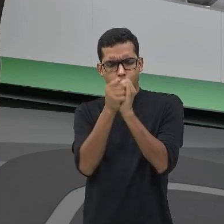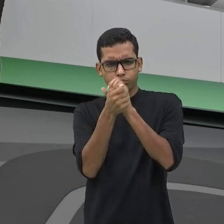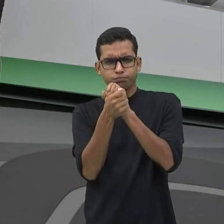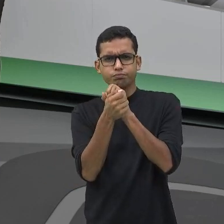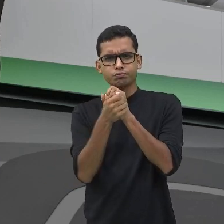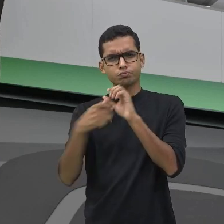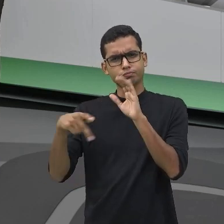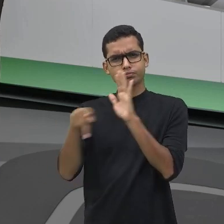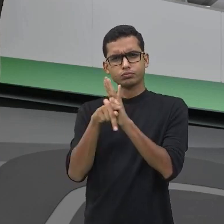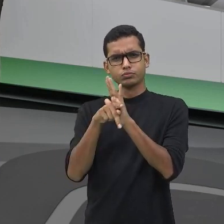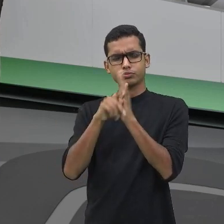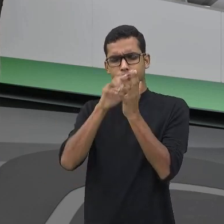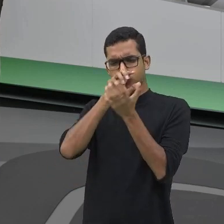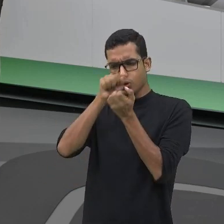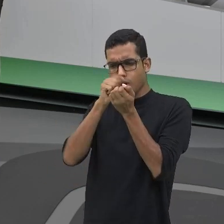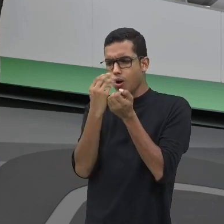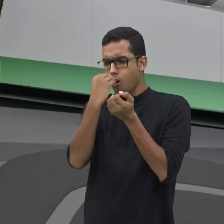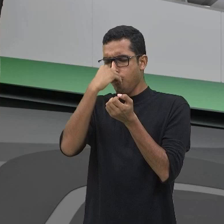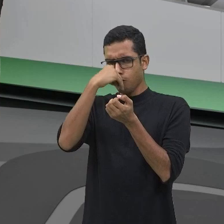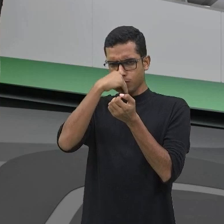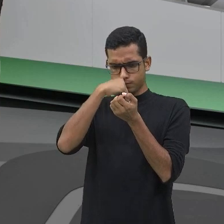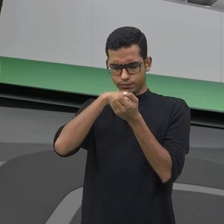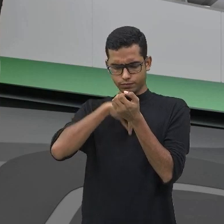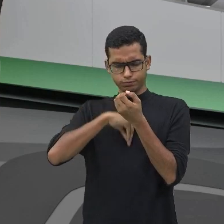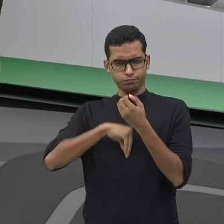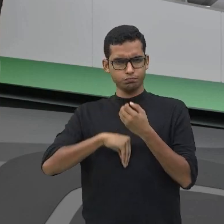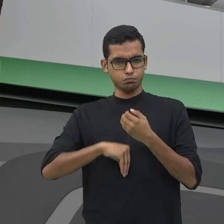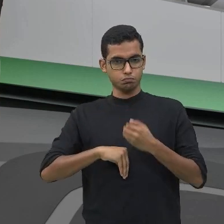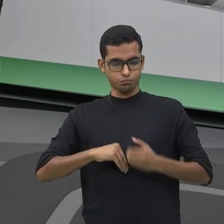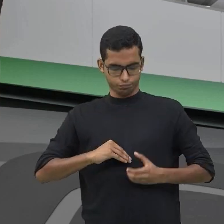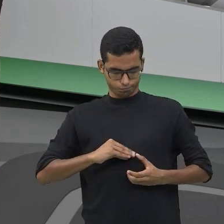gordura. Então, quem não tem